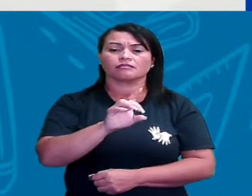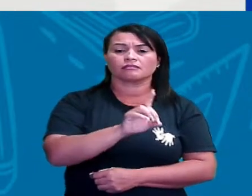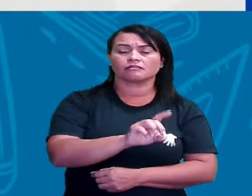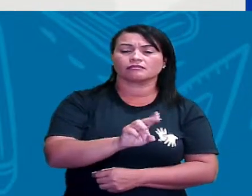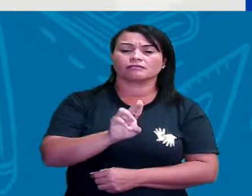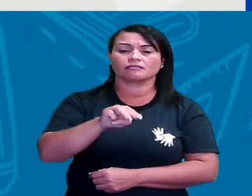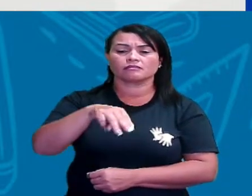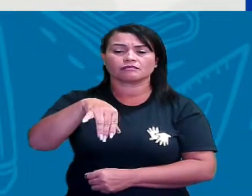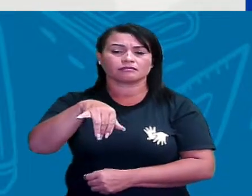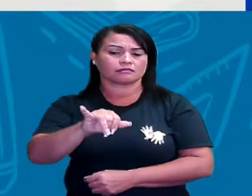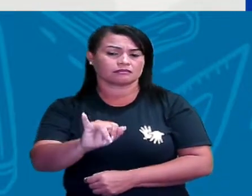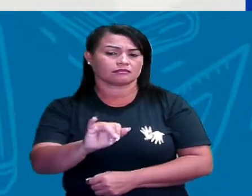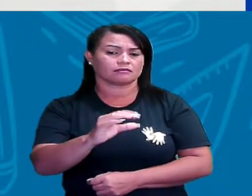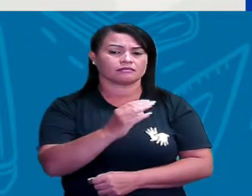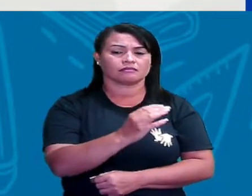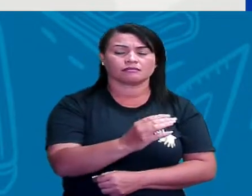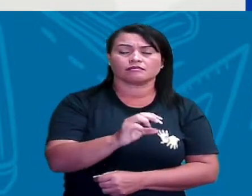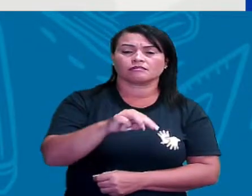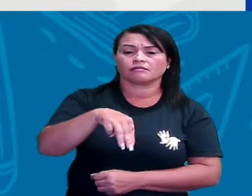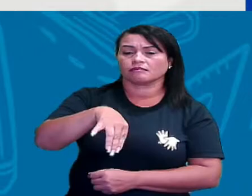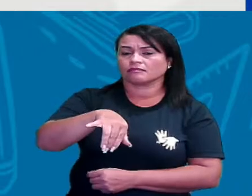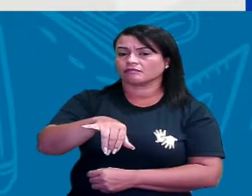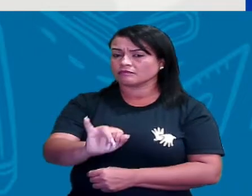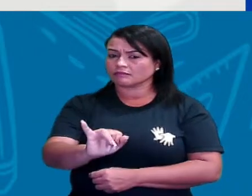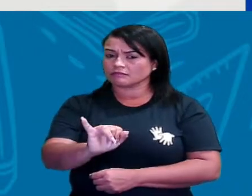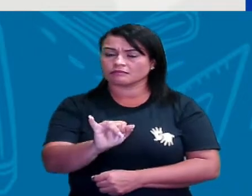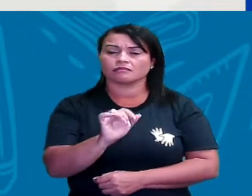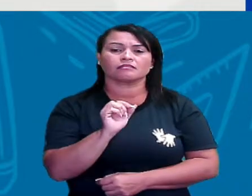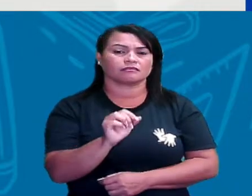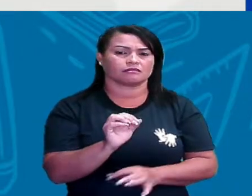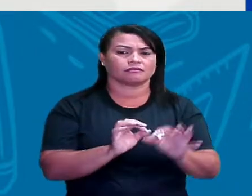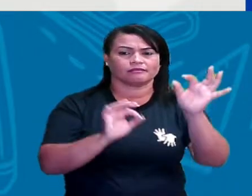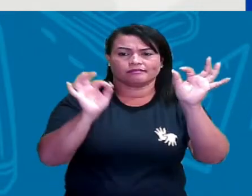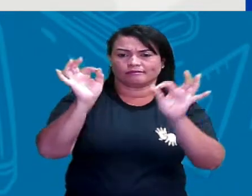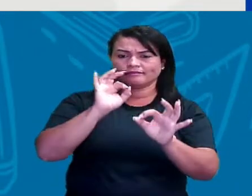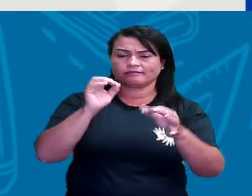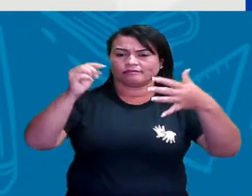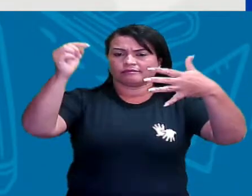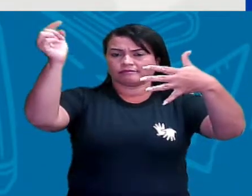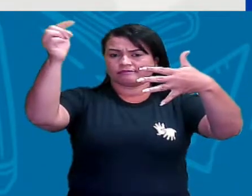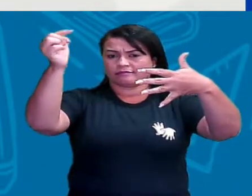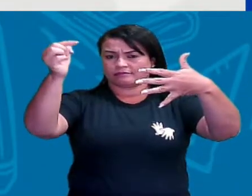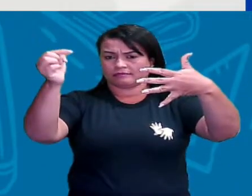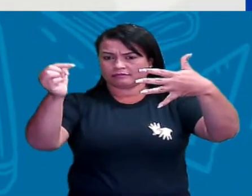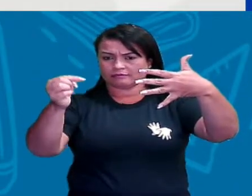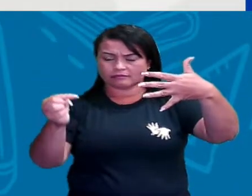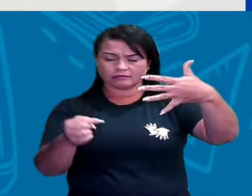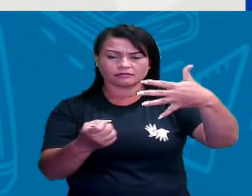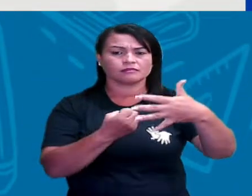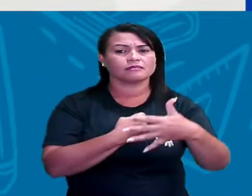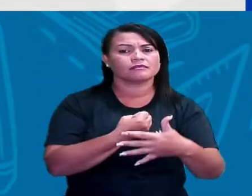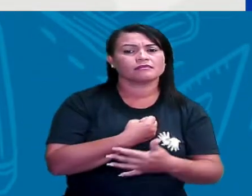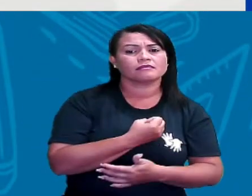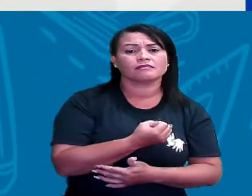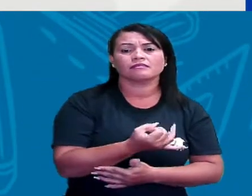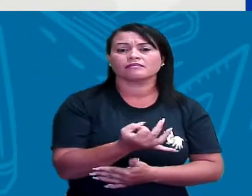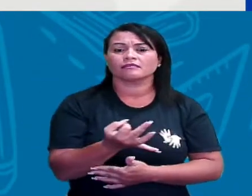bilhão e centenas de bilhão, tá? Então, essa é a ordem quando nós vamos classificar os números, não é